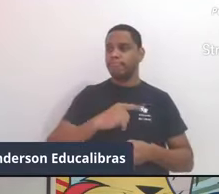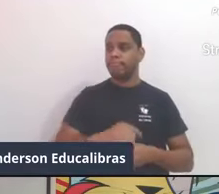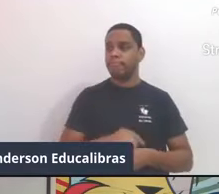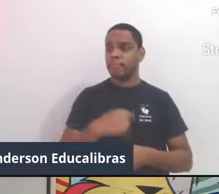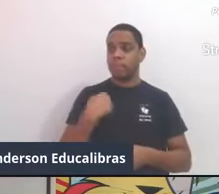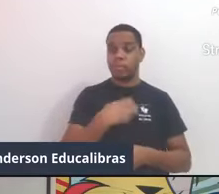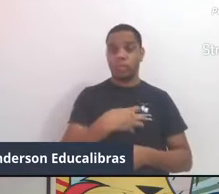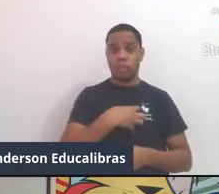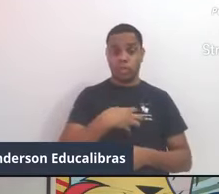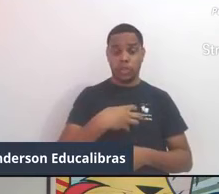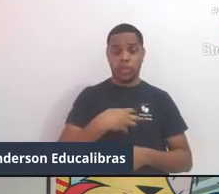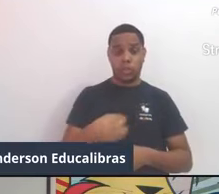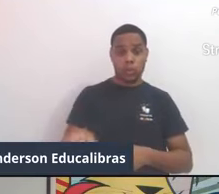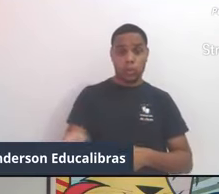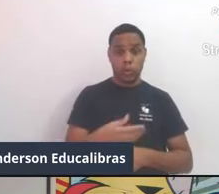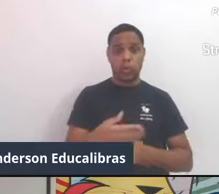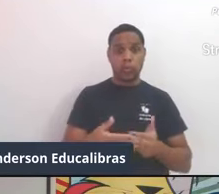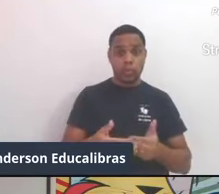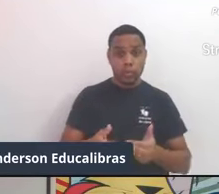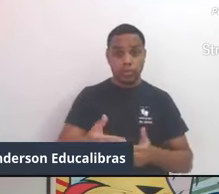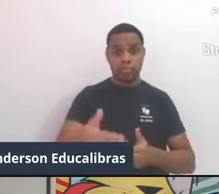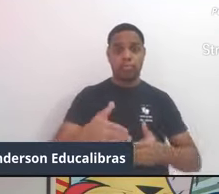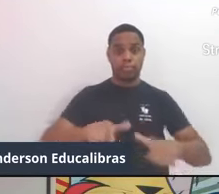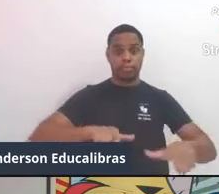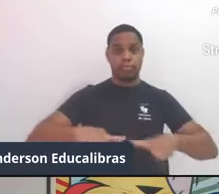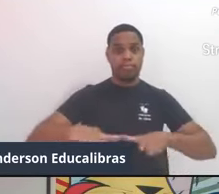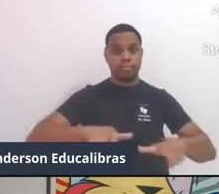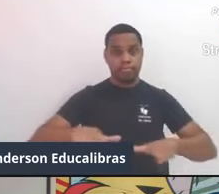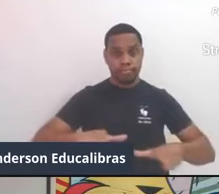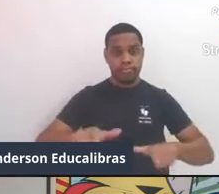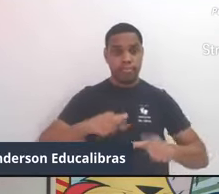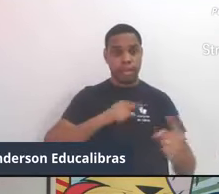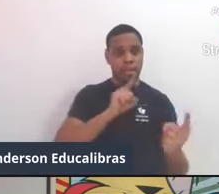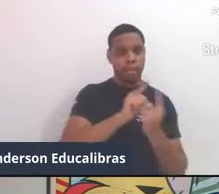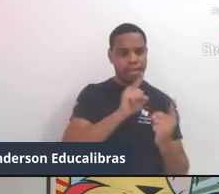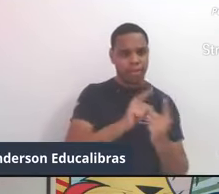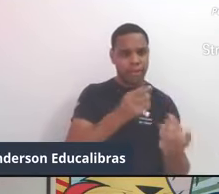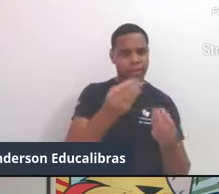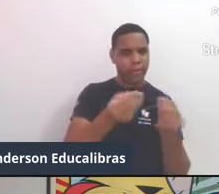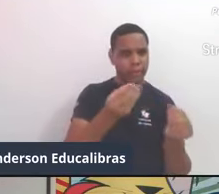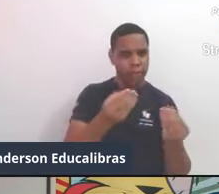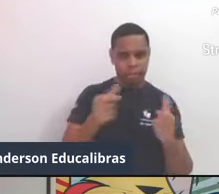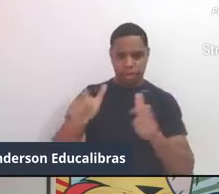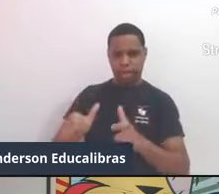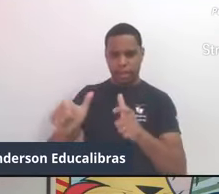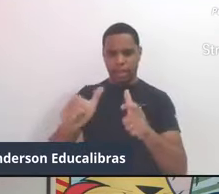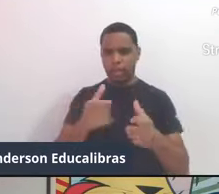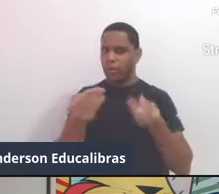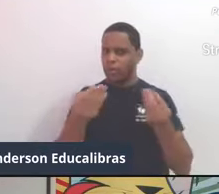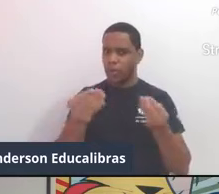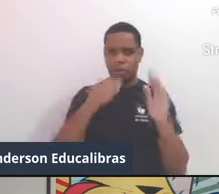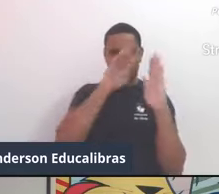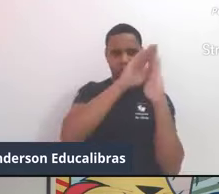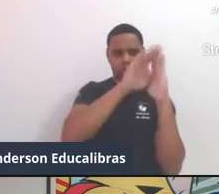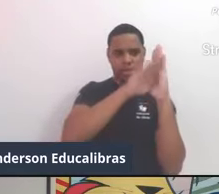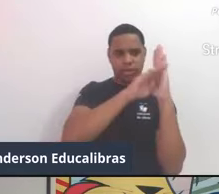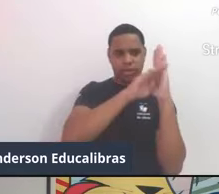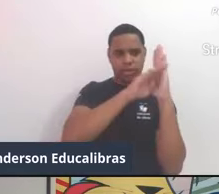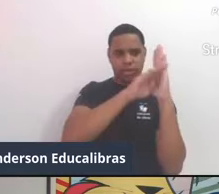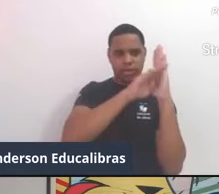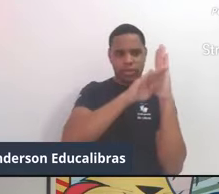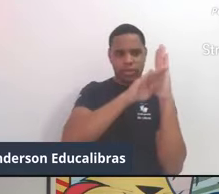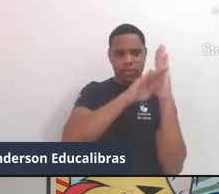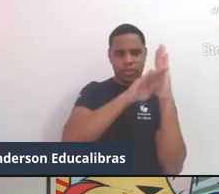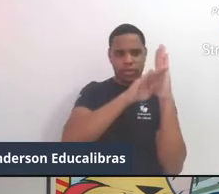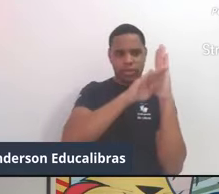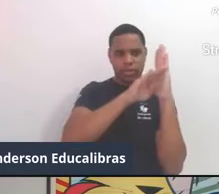nossos novos espaços, como será nosso atendimento, como será a nossa programação. Tudo isso a gente está pensando seriamente